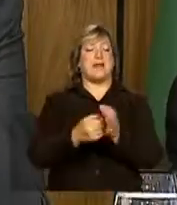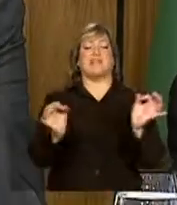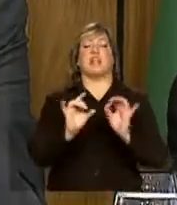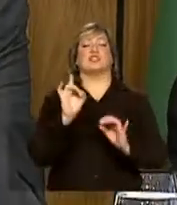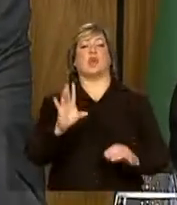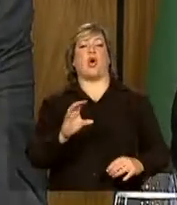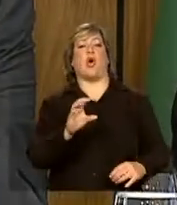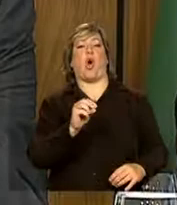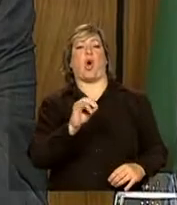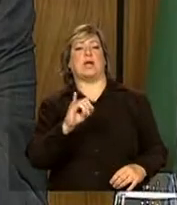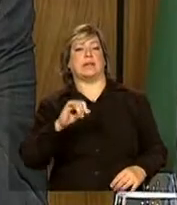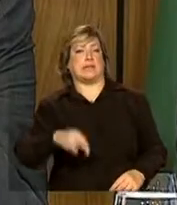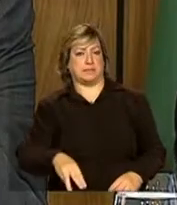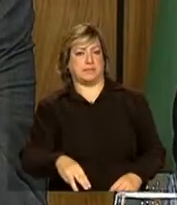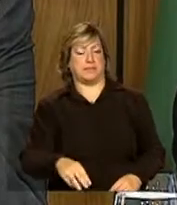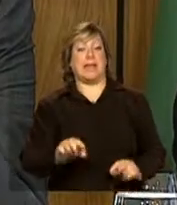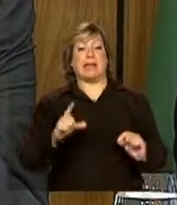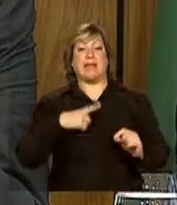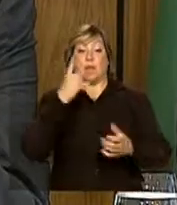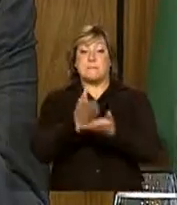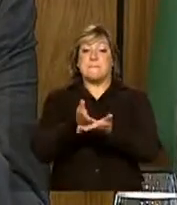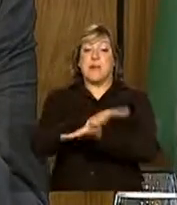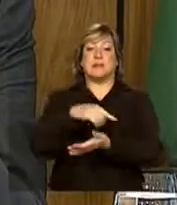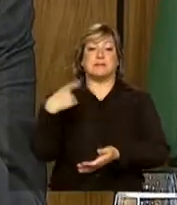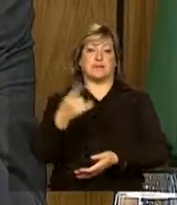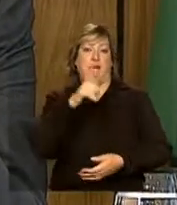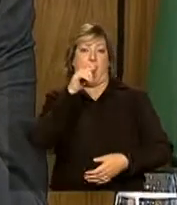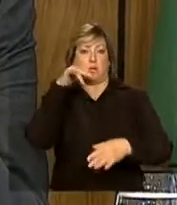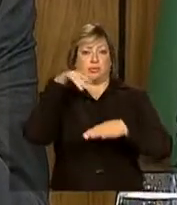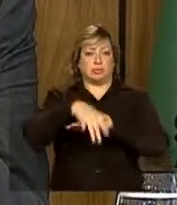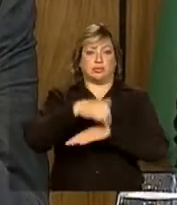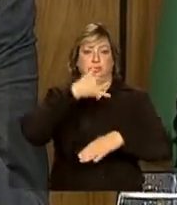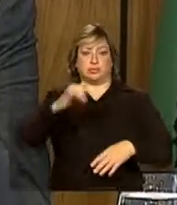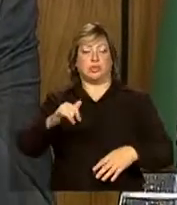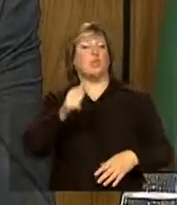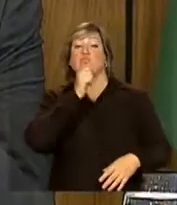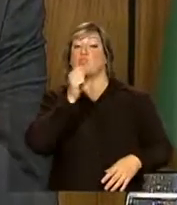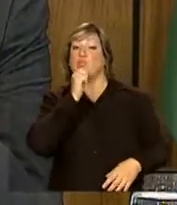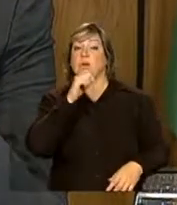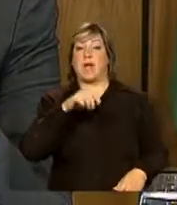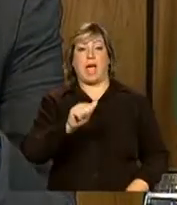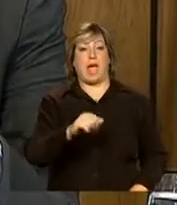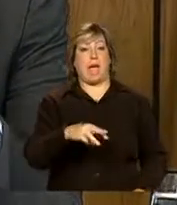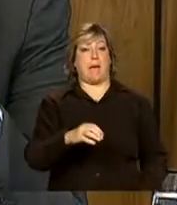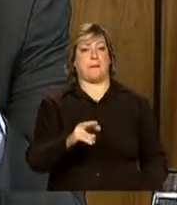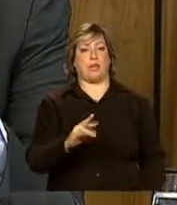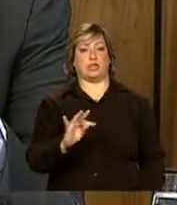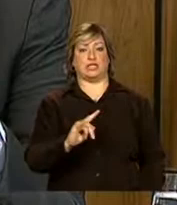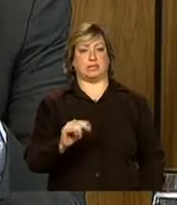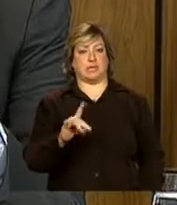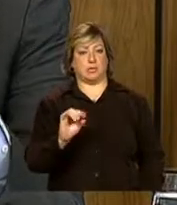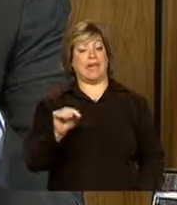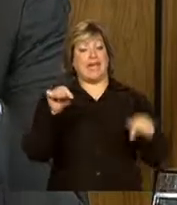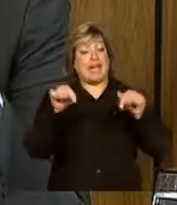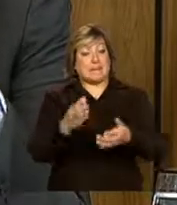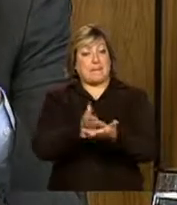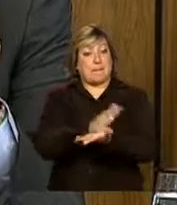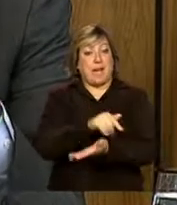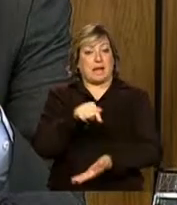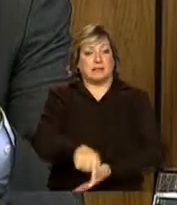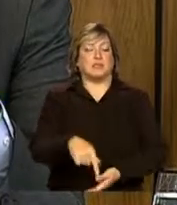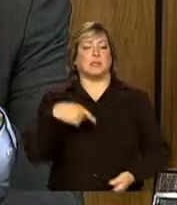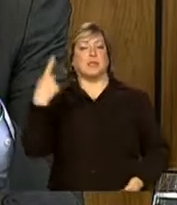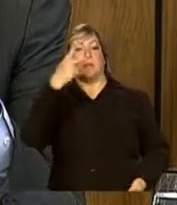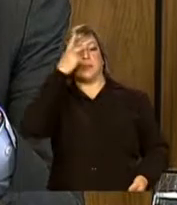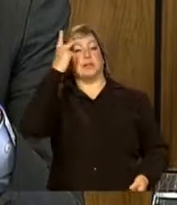uma parte das hidrelétricas que ainda não está amortizado. Essa parte, o consumidor brasileiro não vai